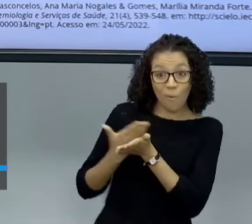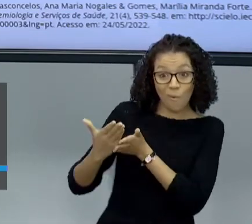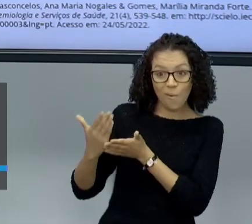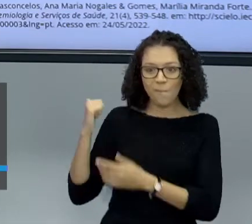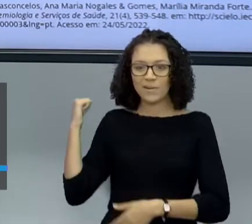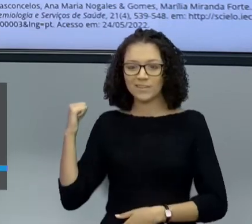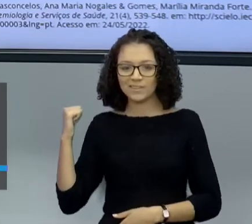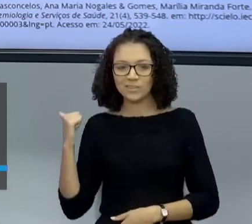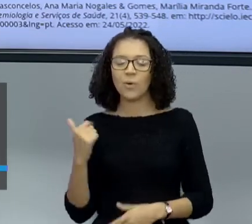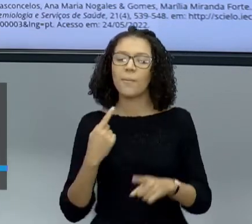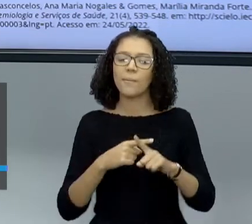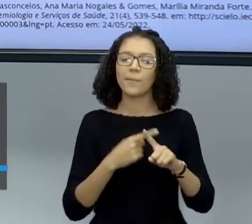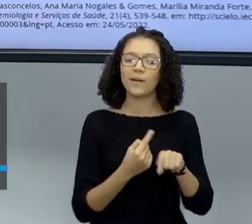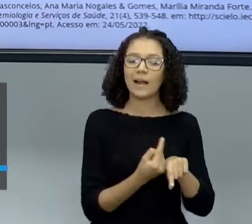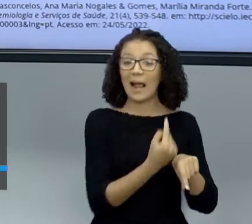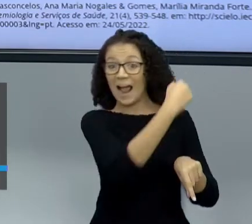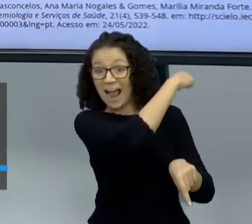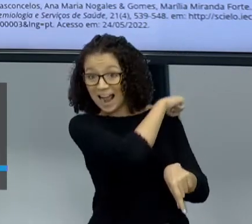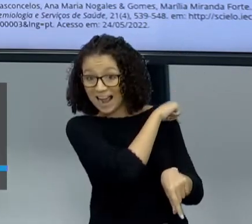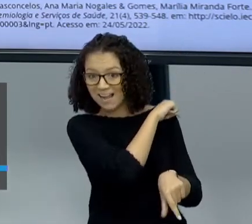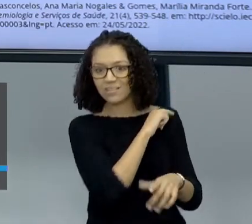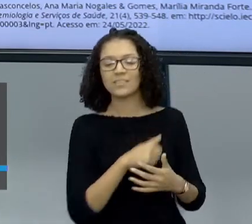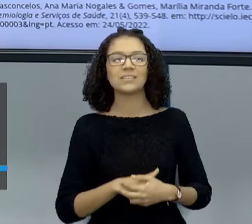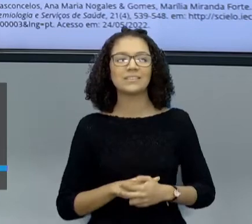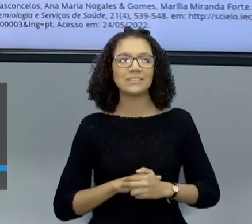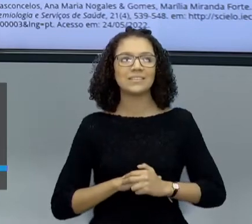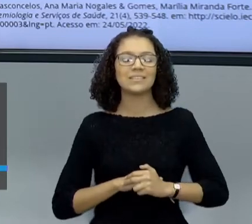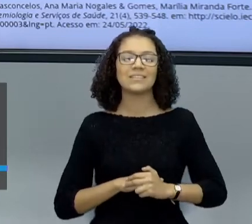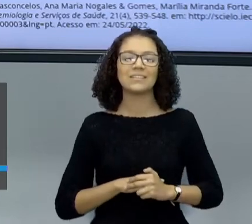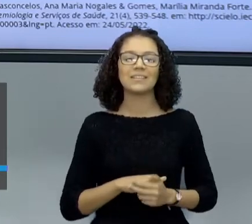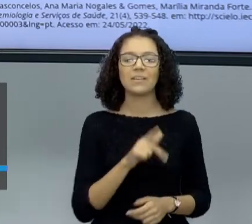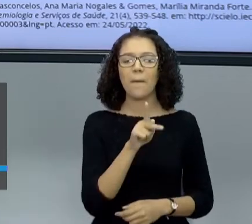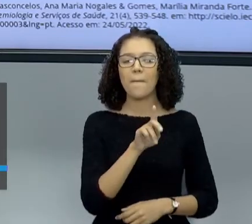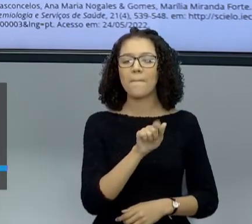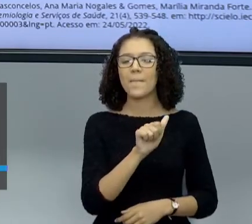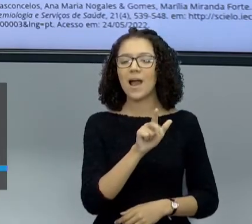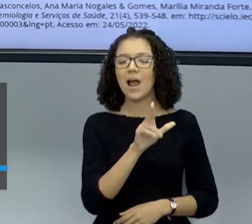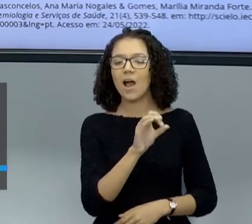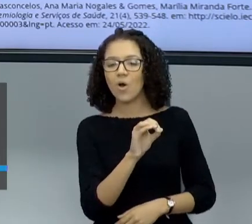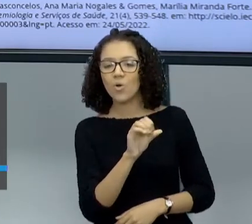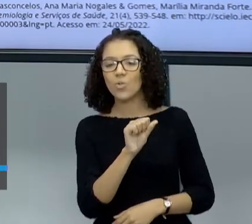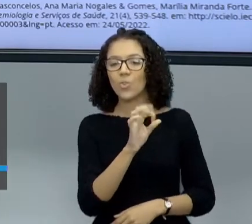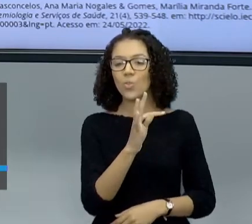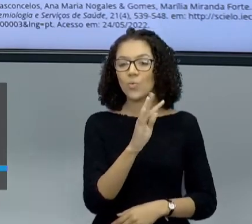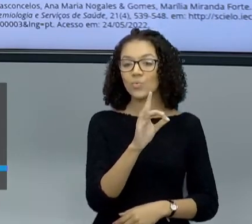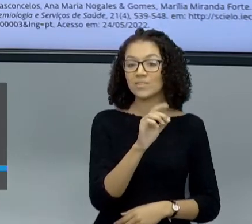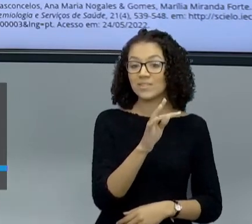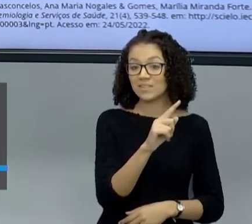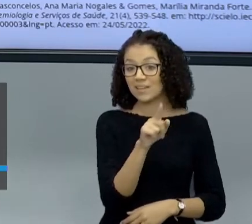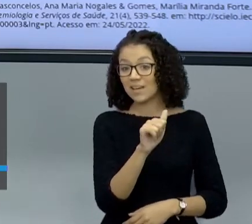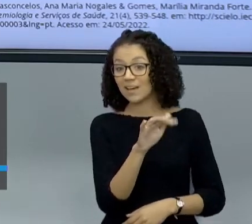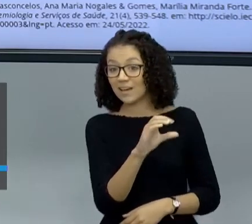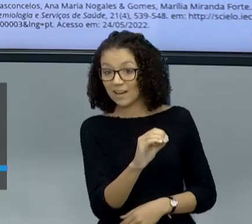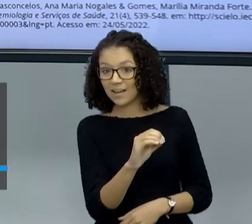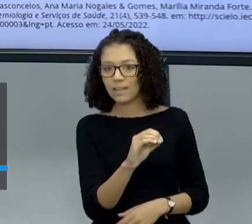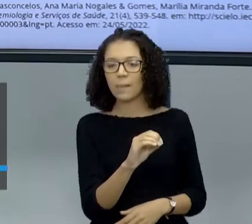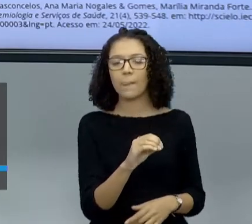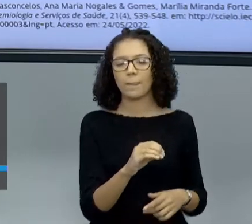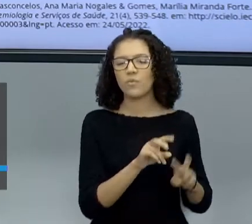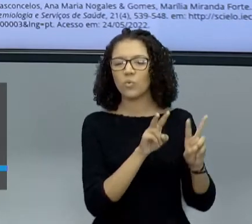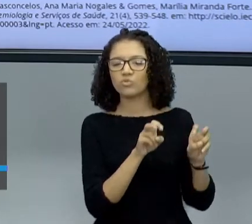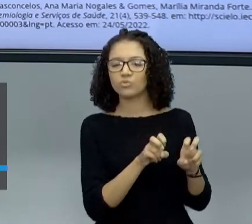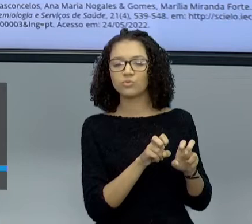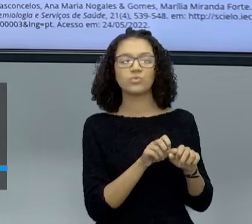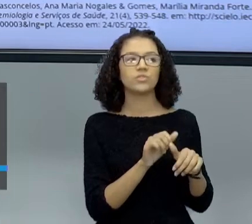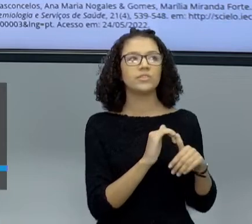com as outras teorias, né? A teoria, principalmente lá a teoria malthusiana, dessa questão aí do desenvolvimento, né? Que